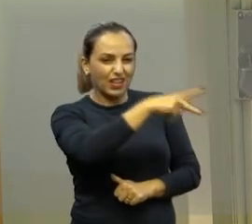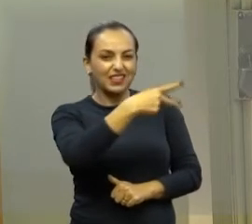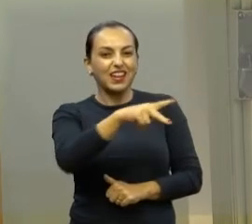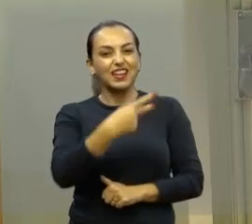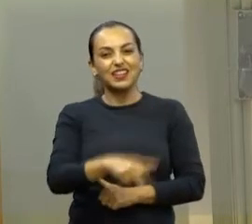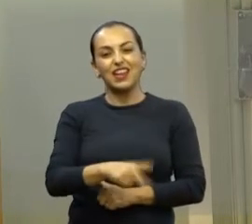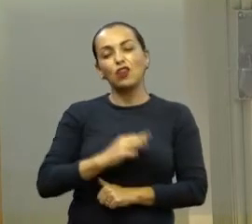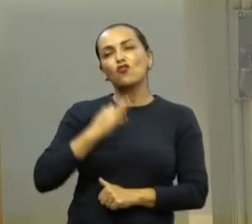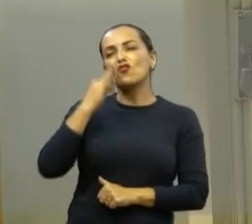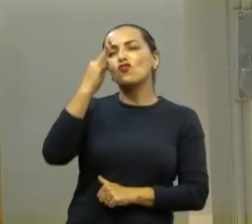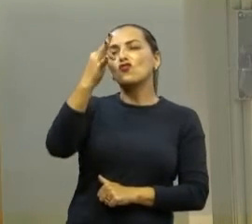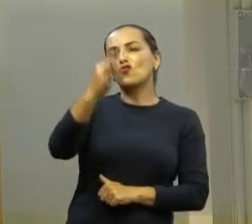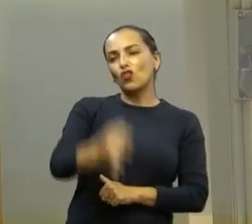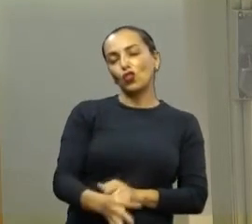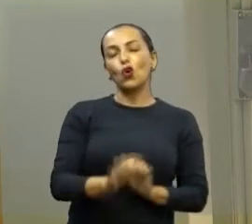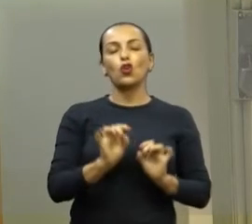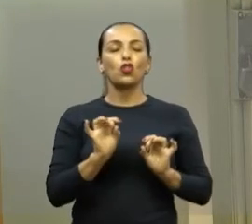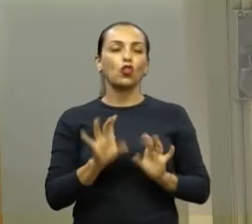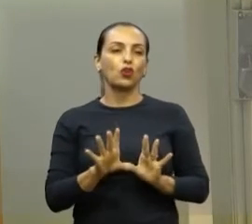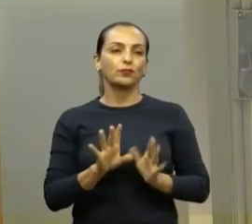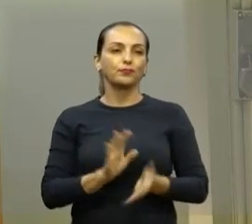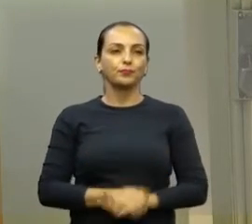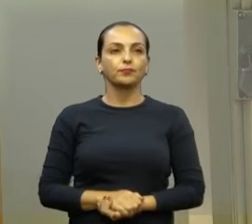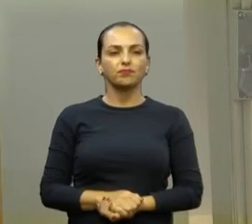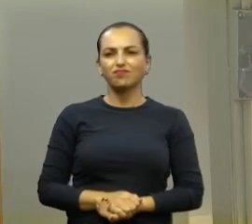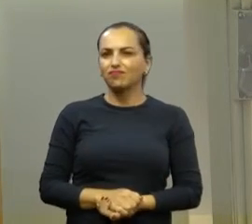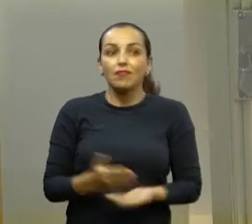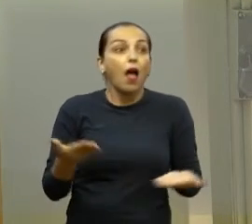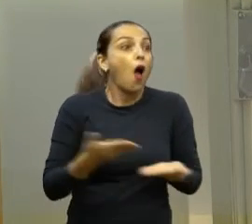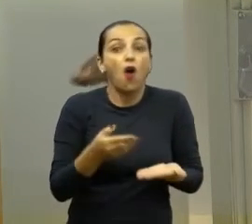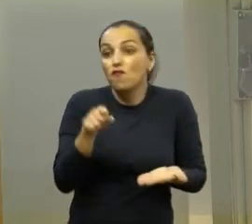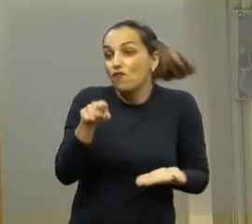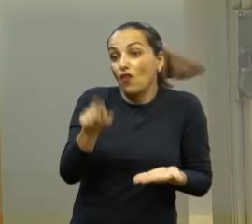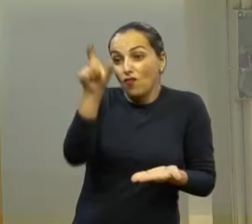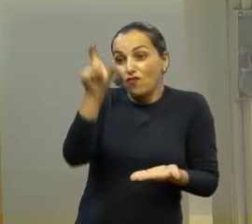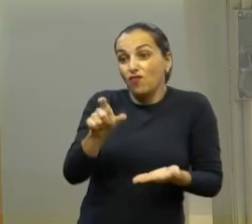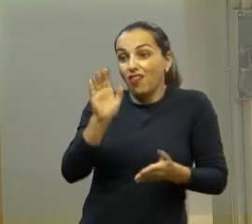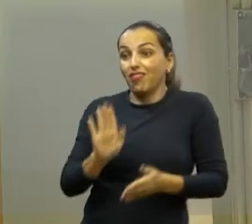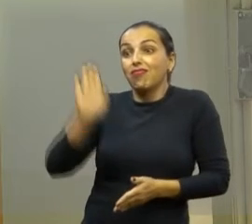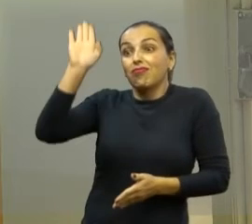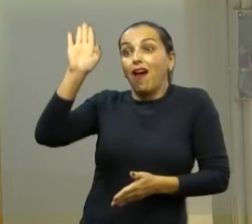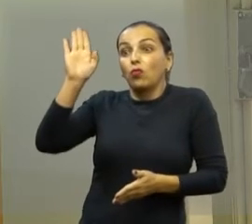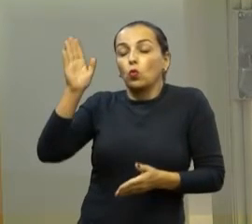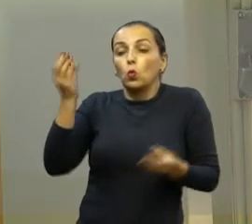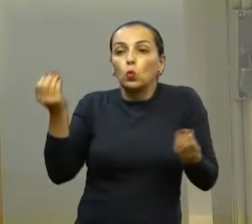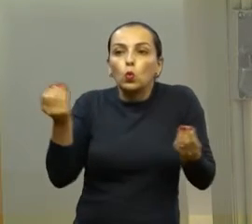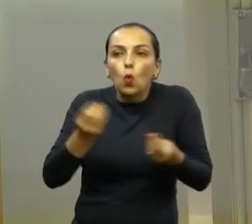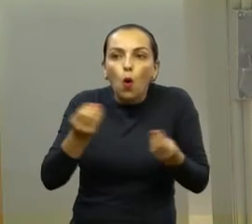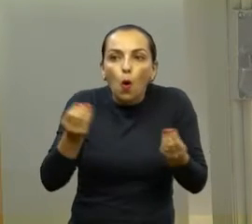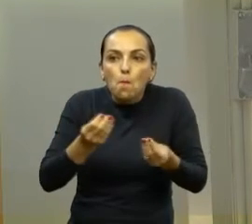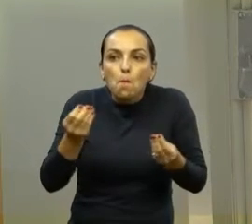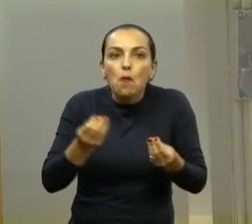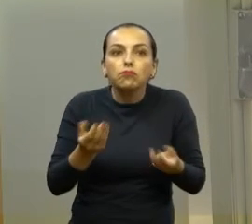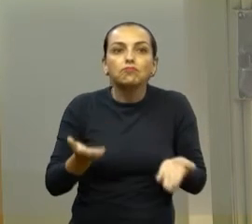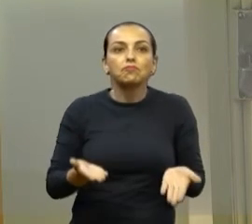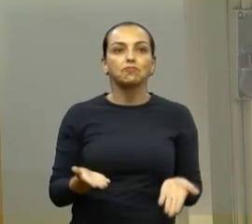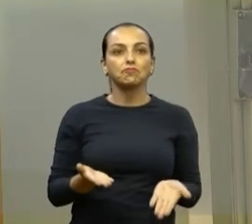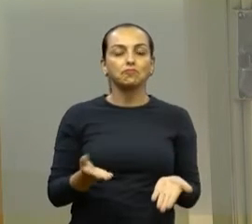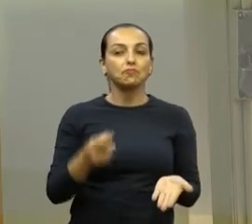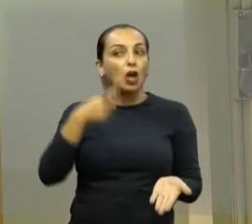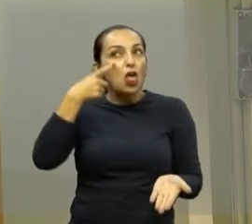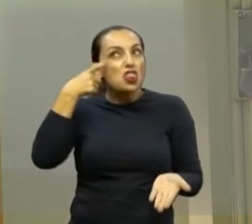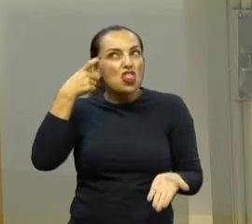lá a e agora você quer ser candidato ainda João Dória se você mas você